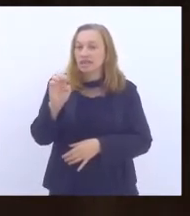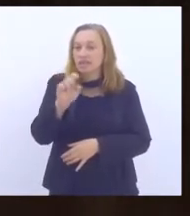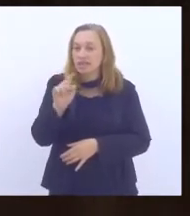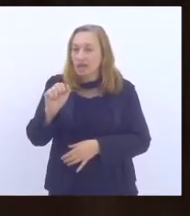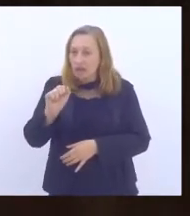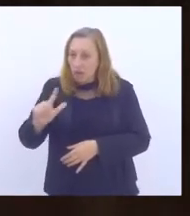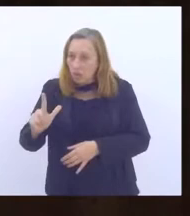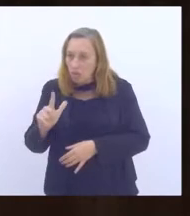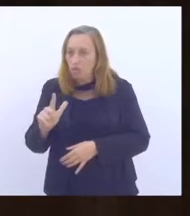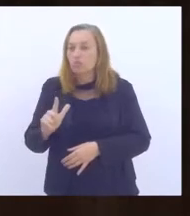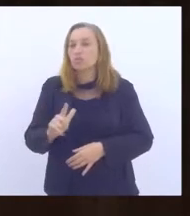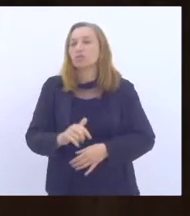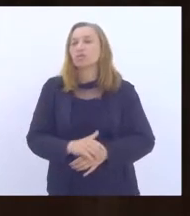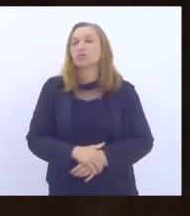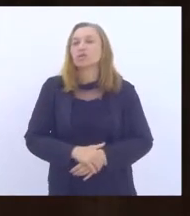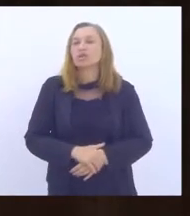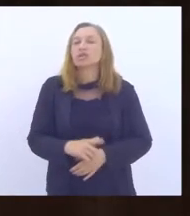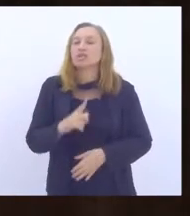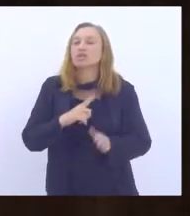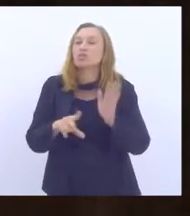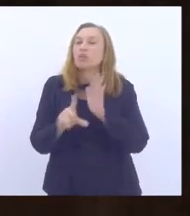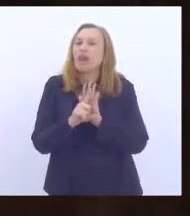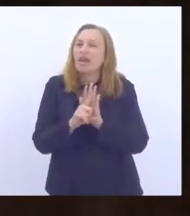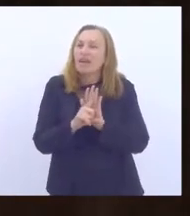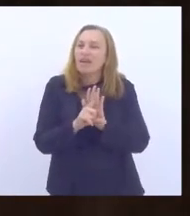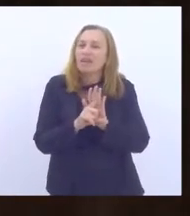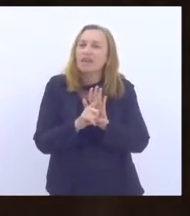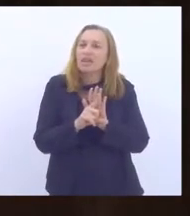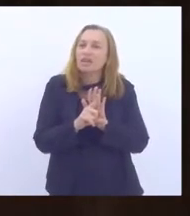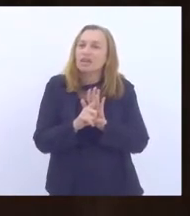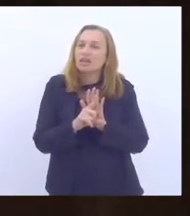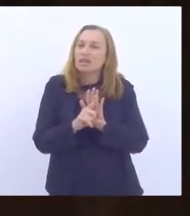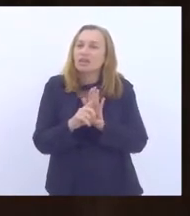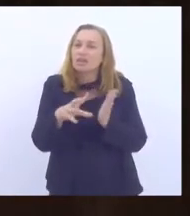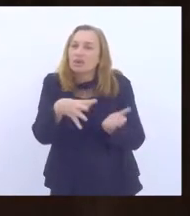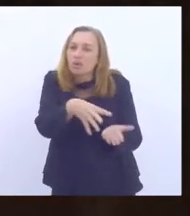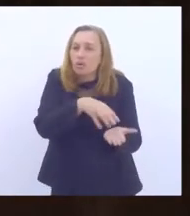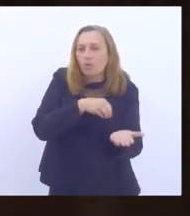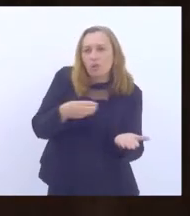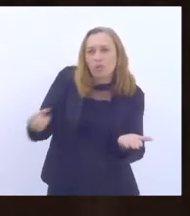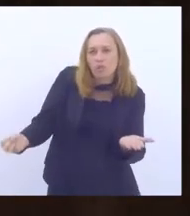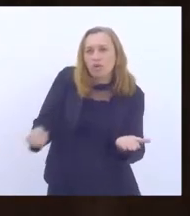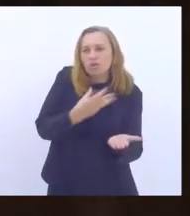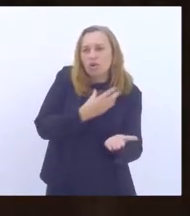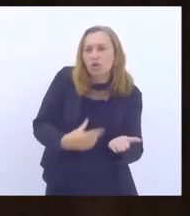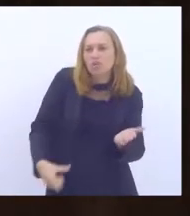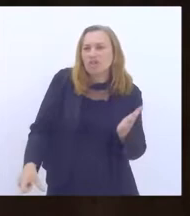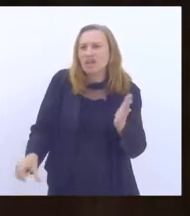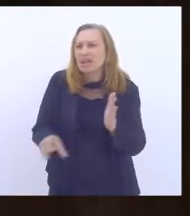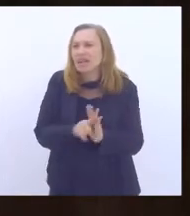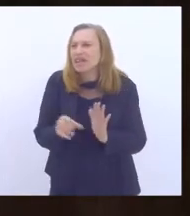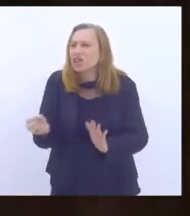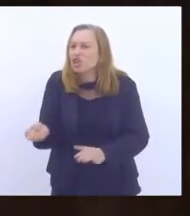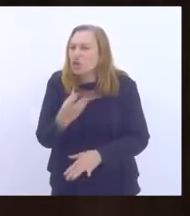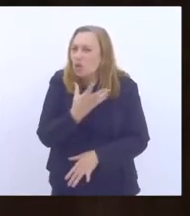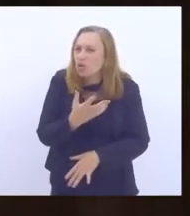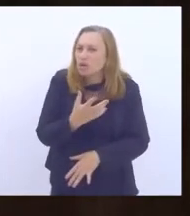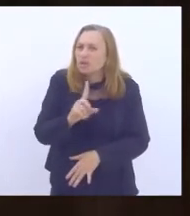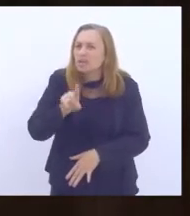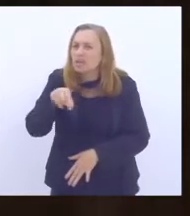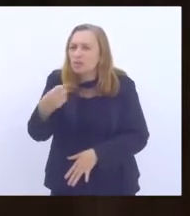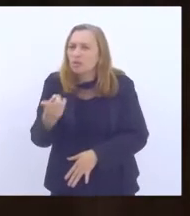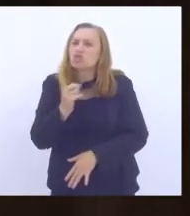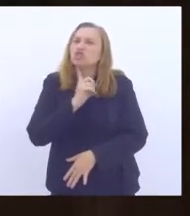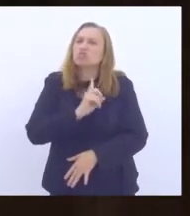trazia é uma lei que era cópia de uma nova legislação mais recente depois de